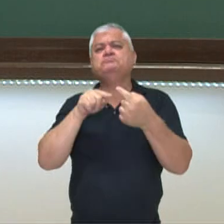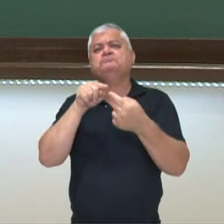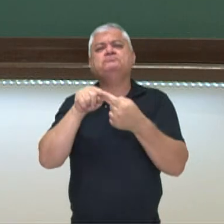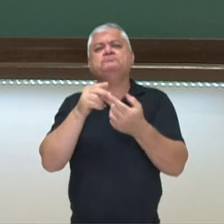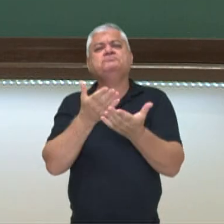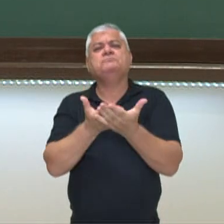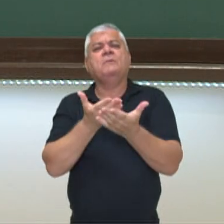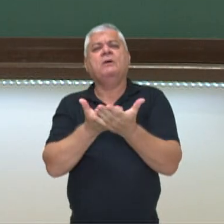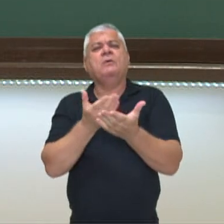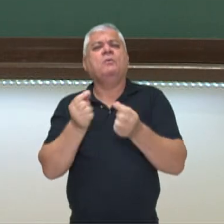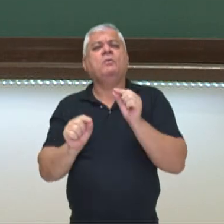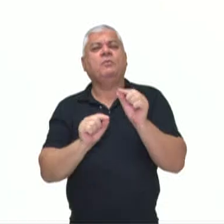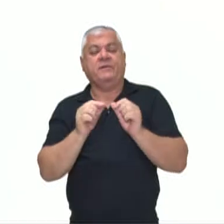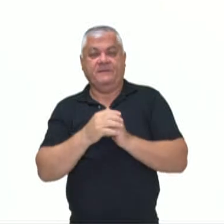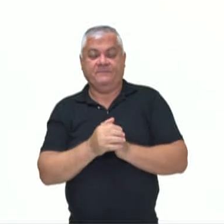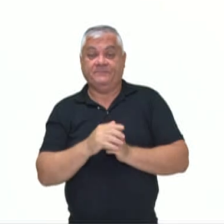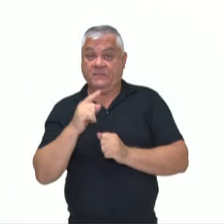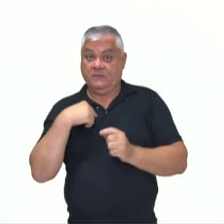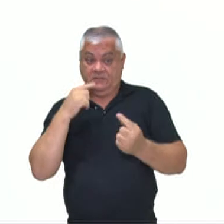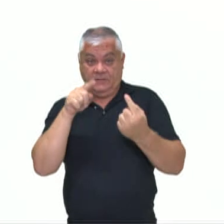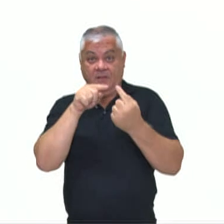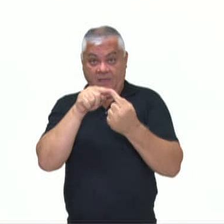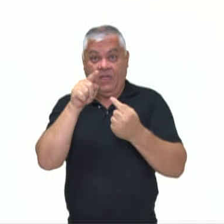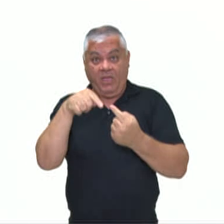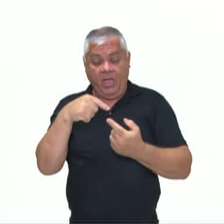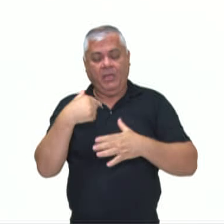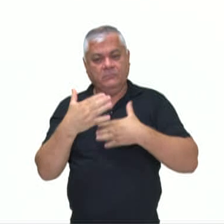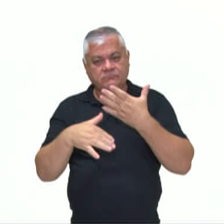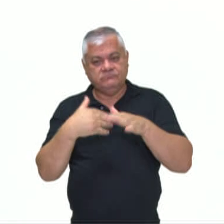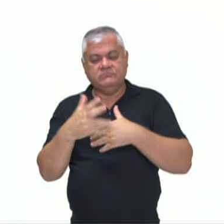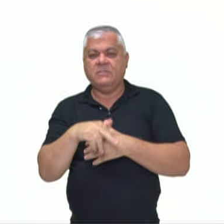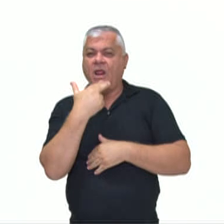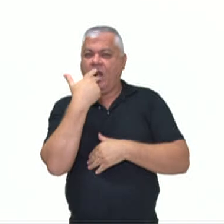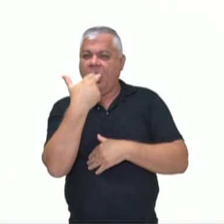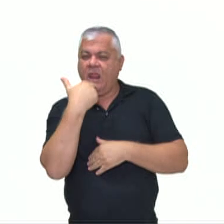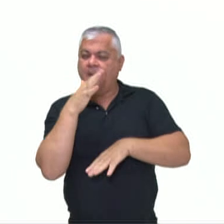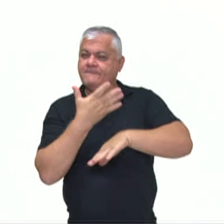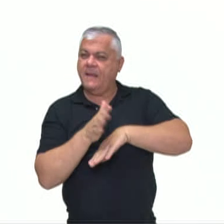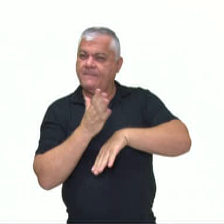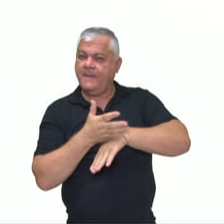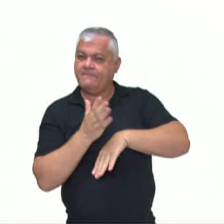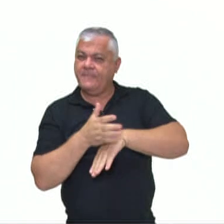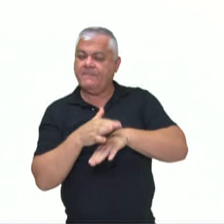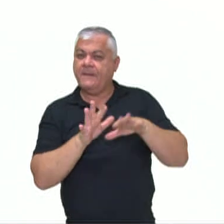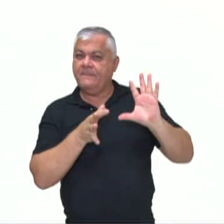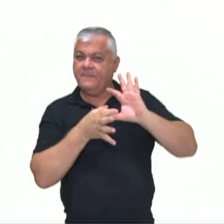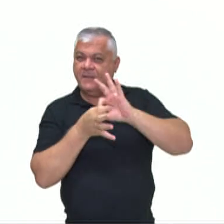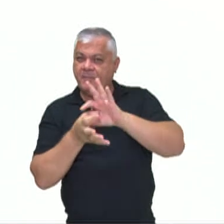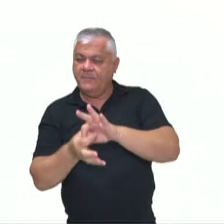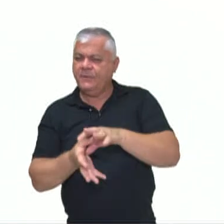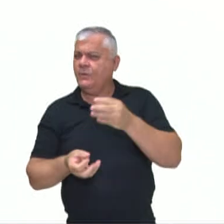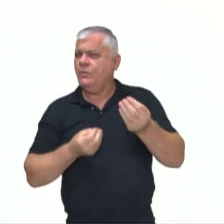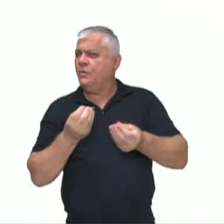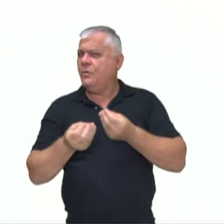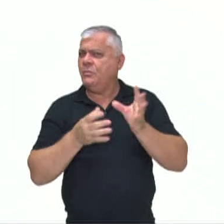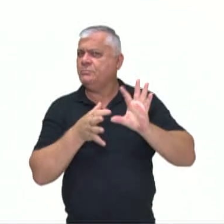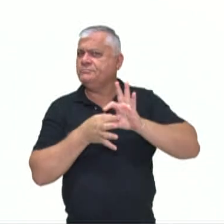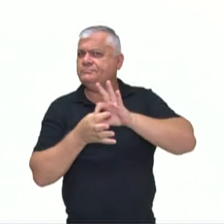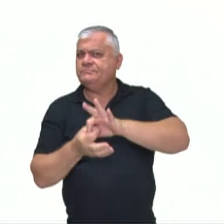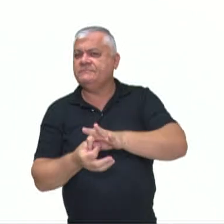dessa aula, então? O objetivo é promover práticas do uso da língua espanhola de forma contextualizada. De que forma